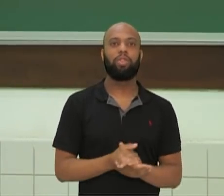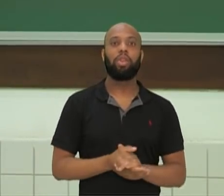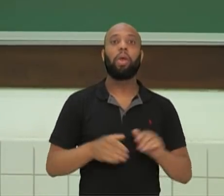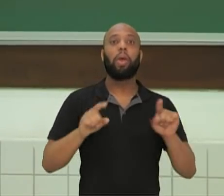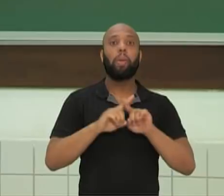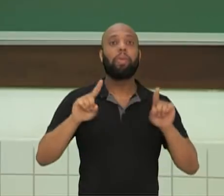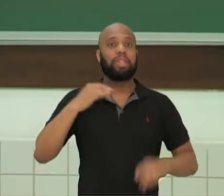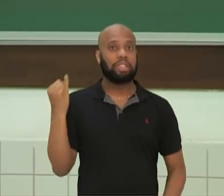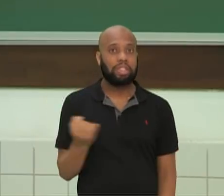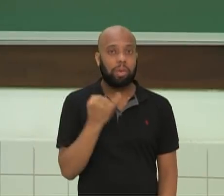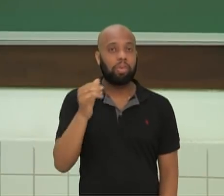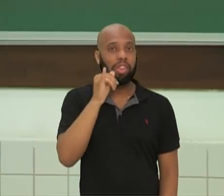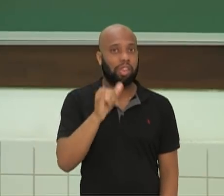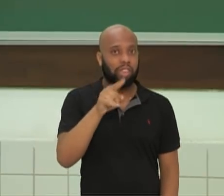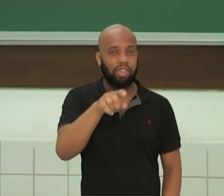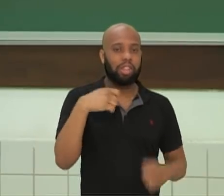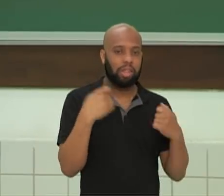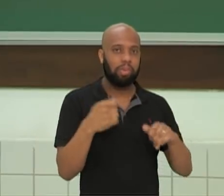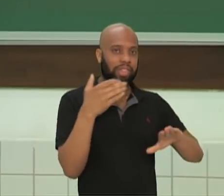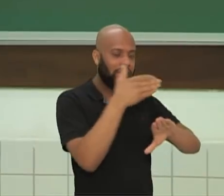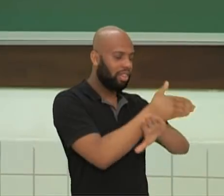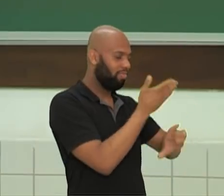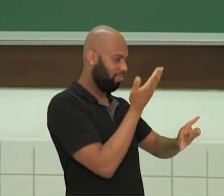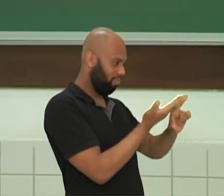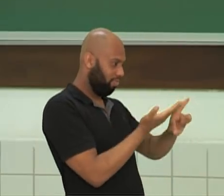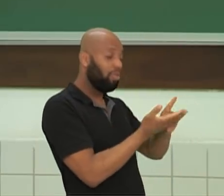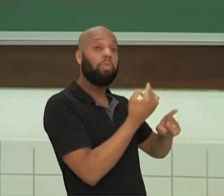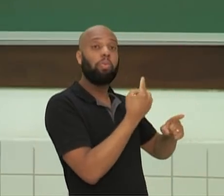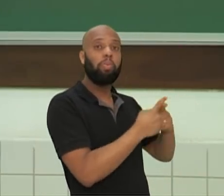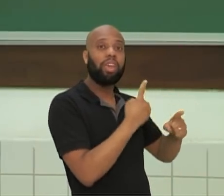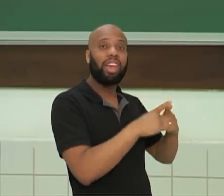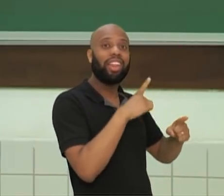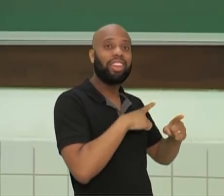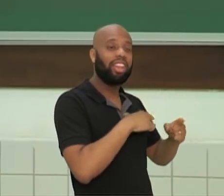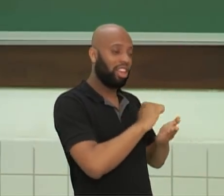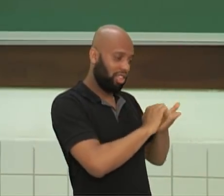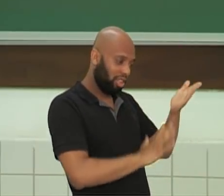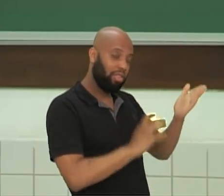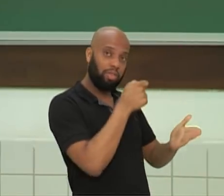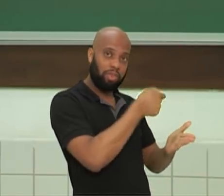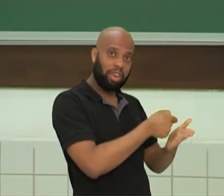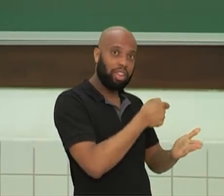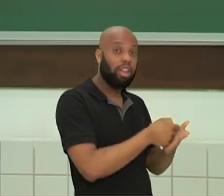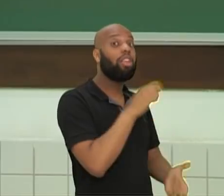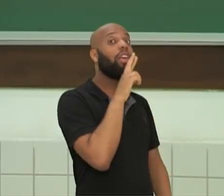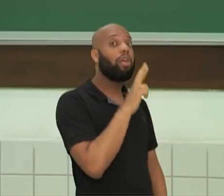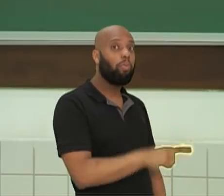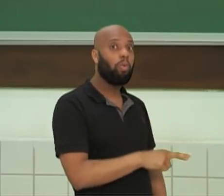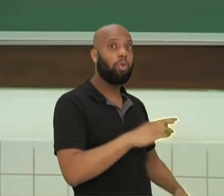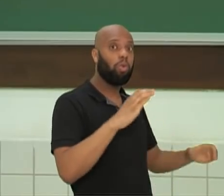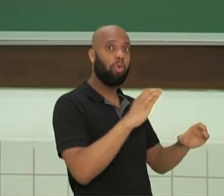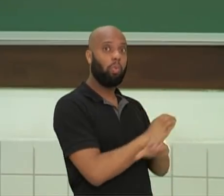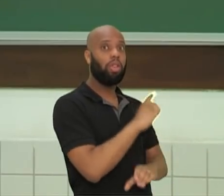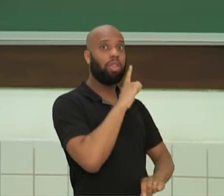Não esqueçam de acessar o Classroom, pois as atividades obrigatórias darão